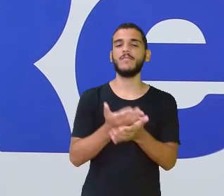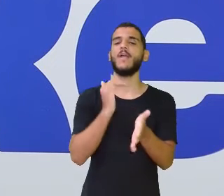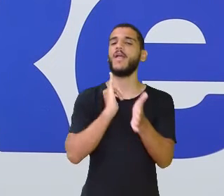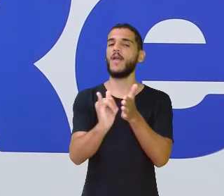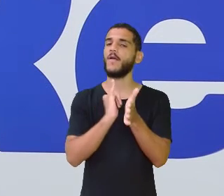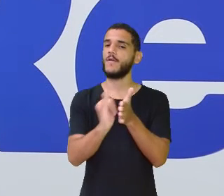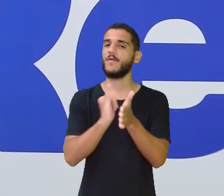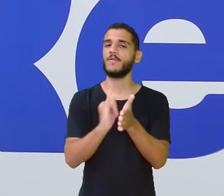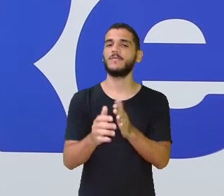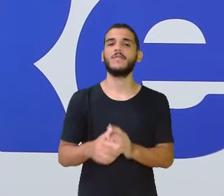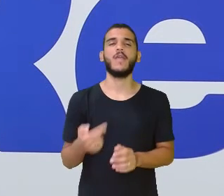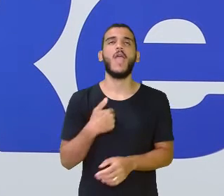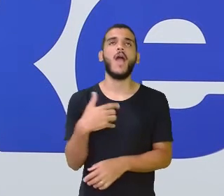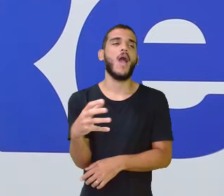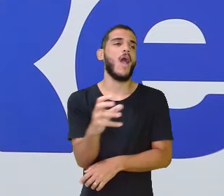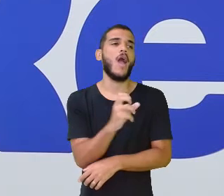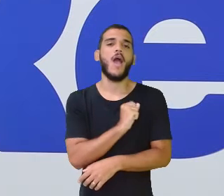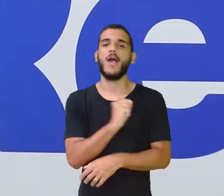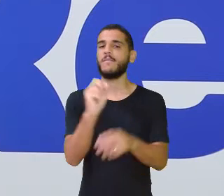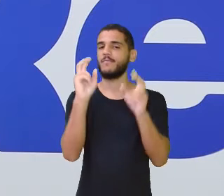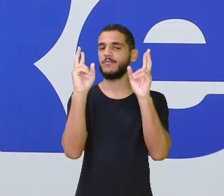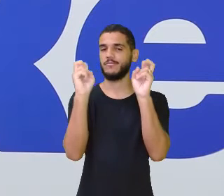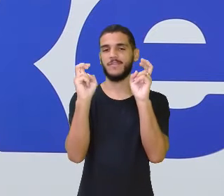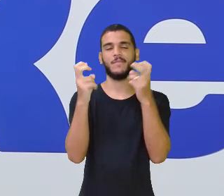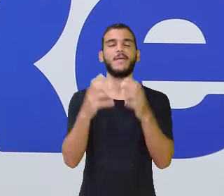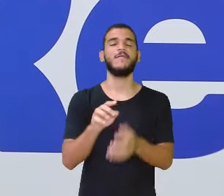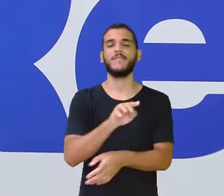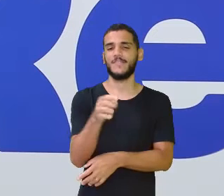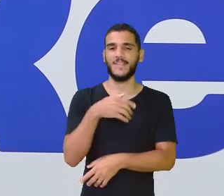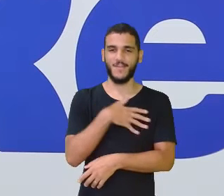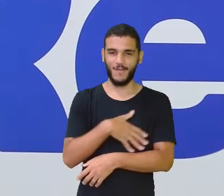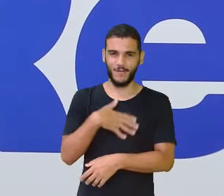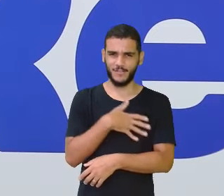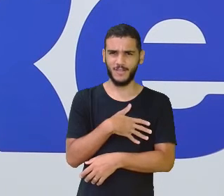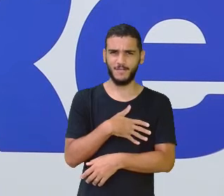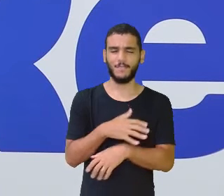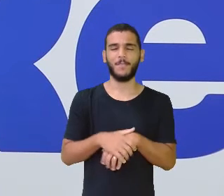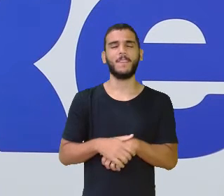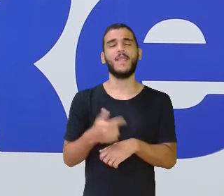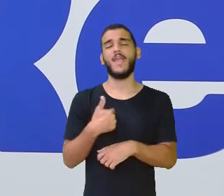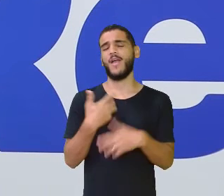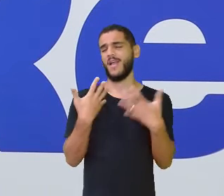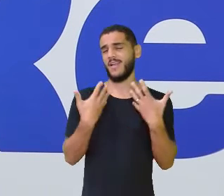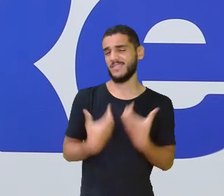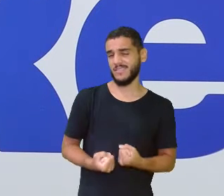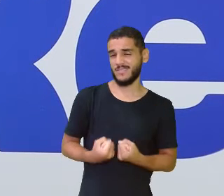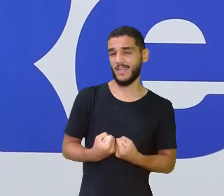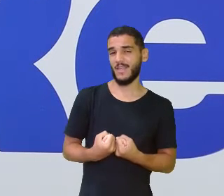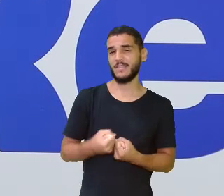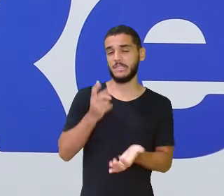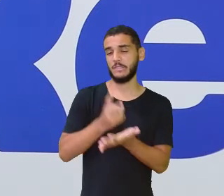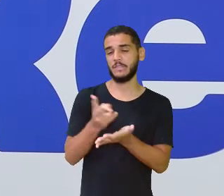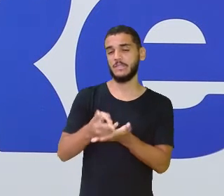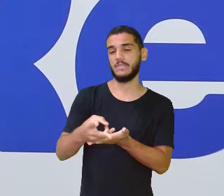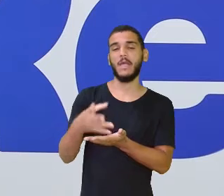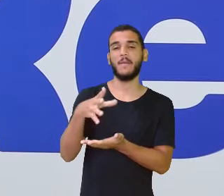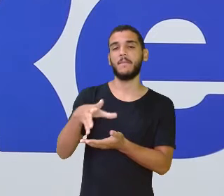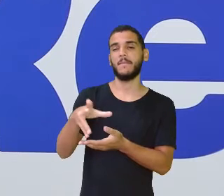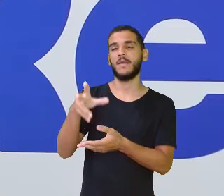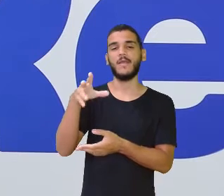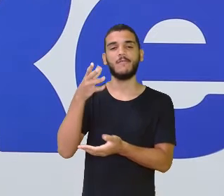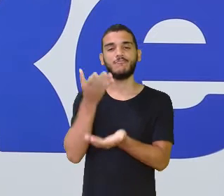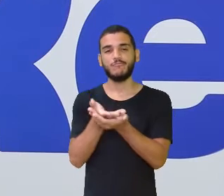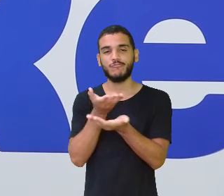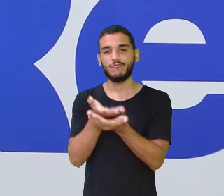né? Eu amo esse assunto. Você gosta? Não me canso de ouvir a professora Abigail falar.